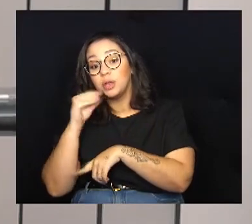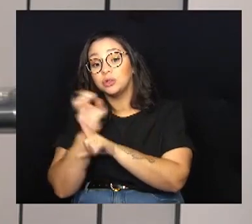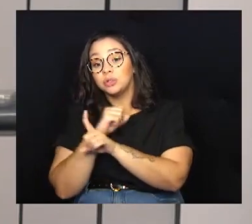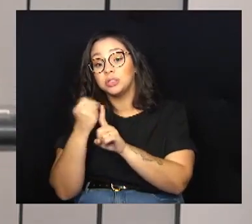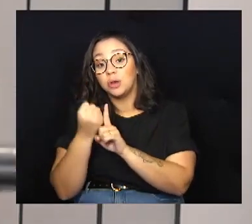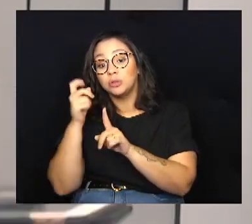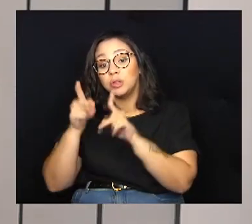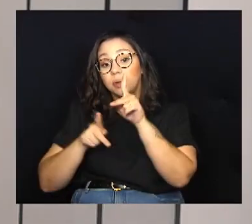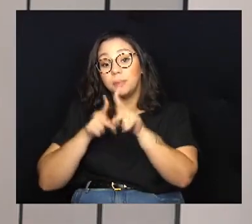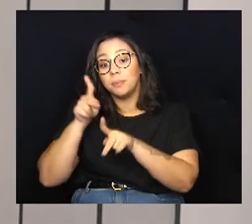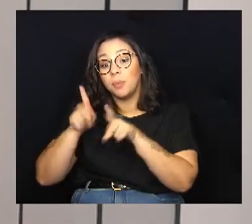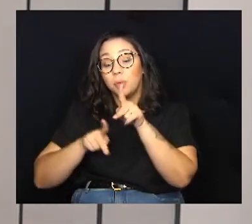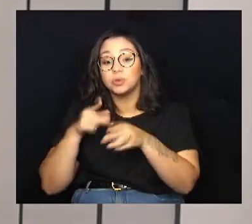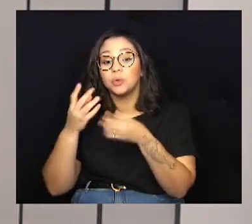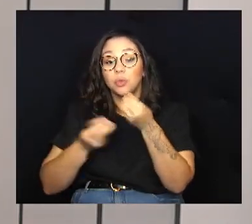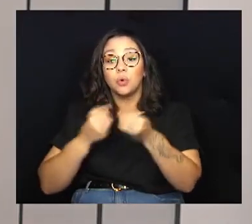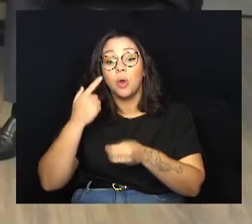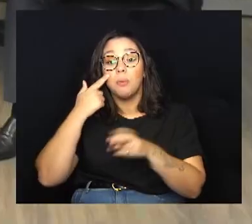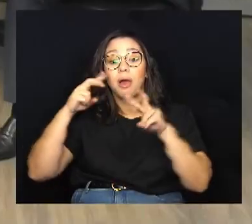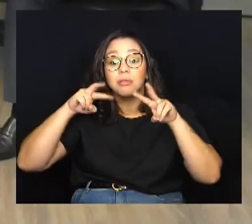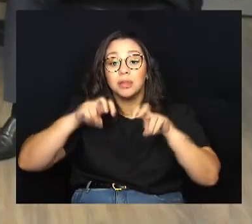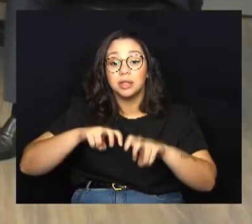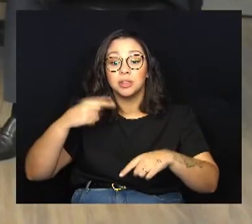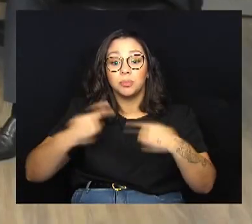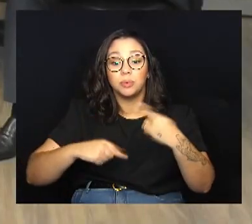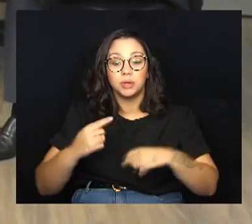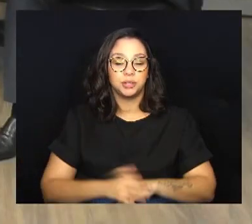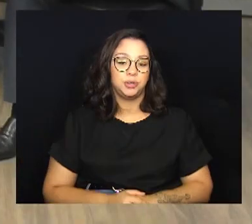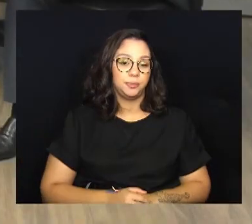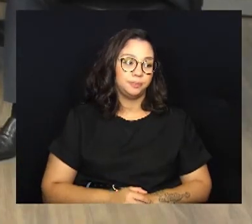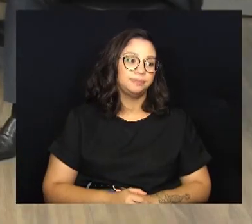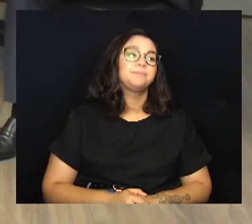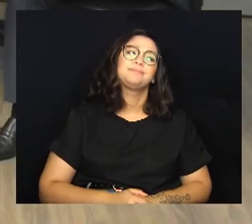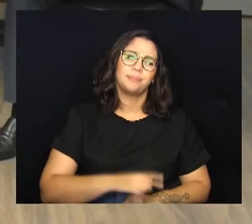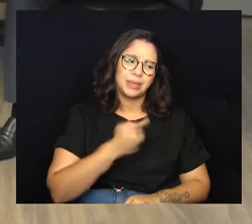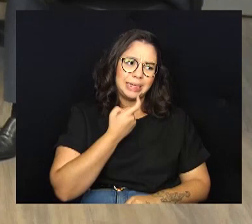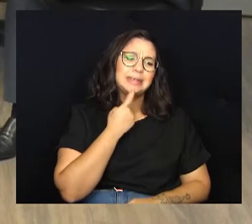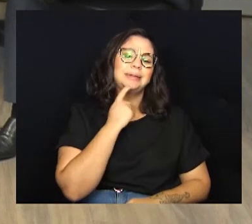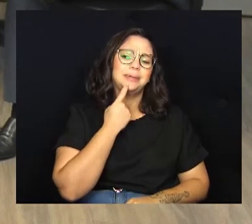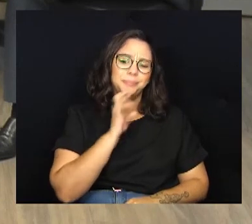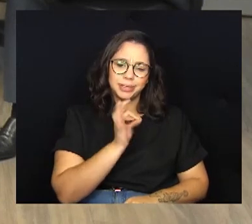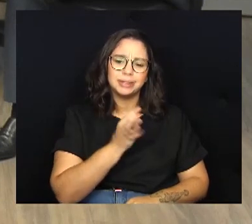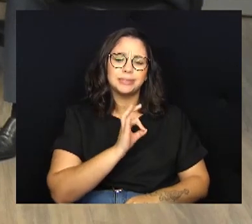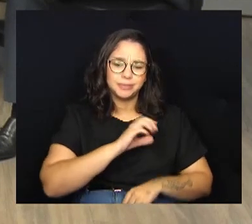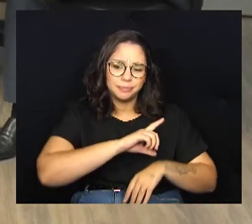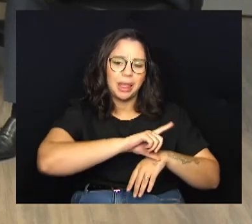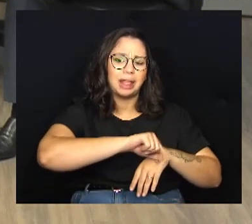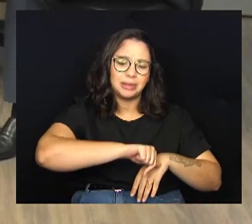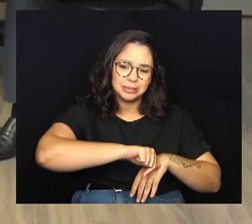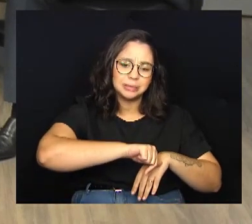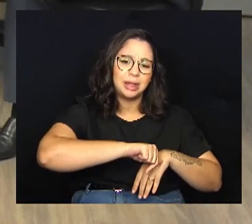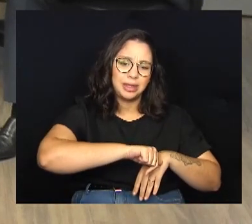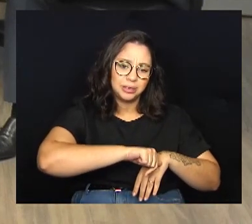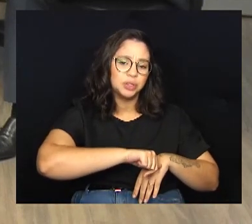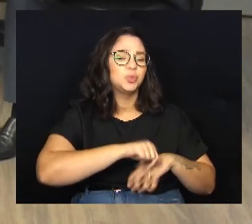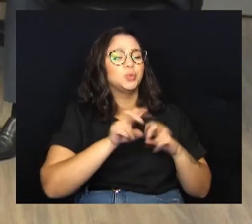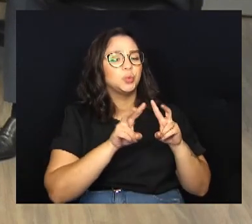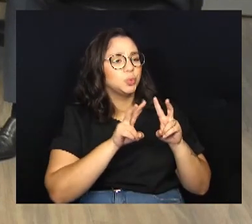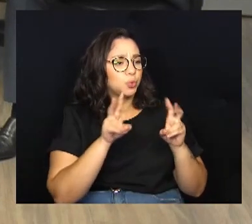nos buscar lá na coordenadoria, que ela será encaminhada. Tá ótimo. Olha, o João Paulo Albino, através do